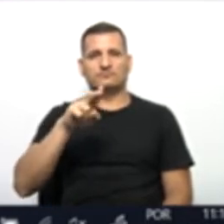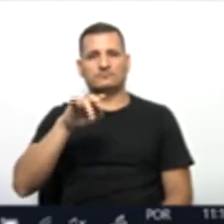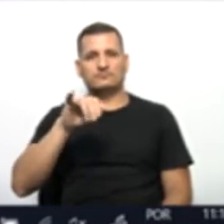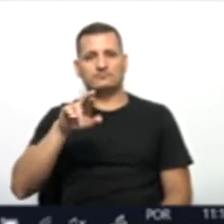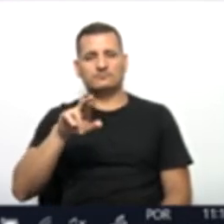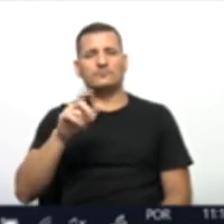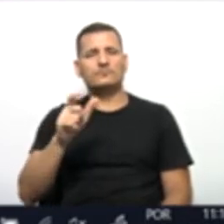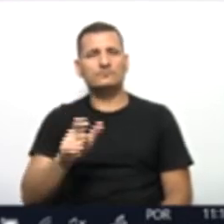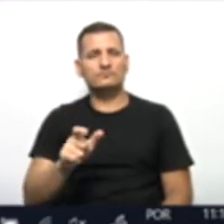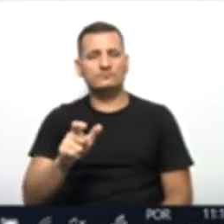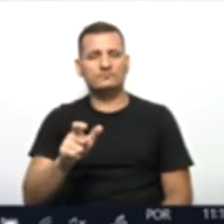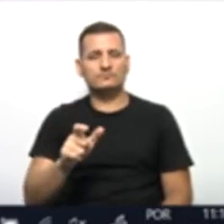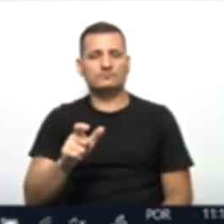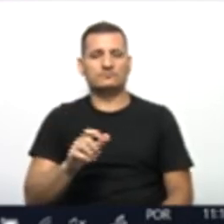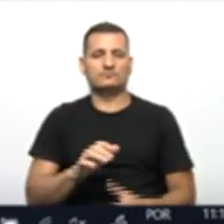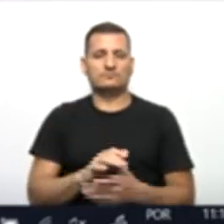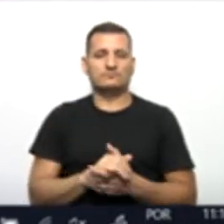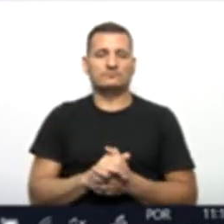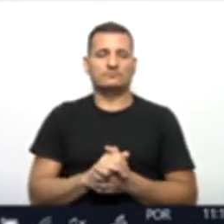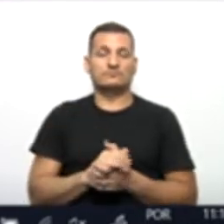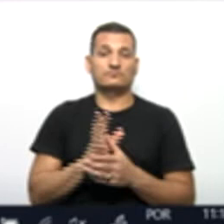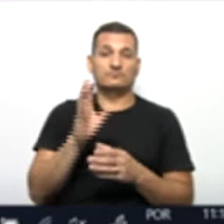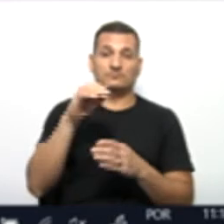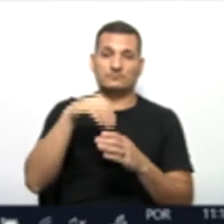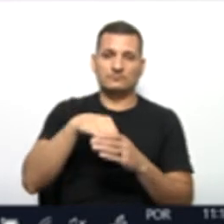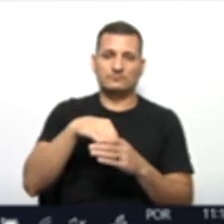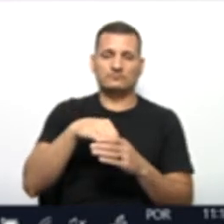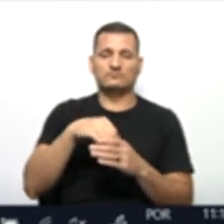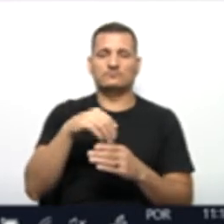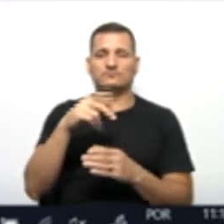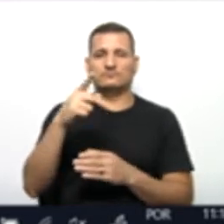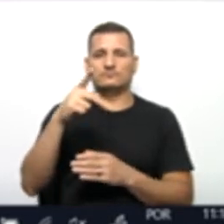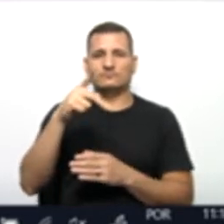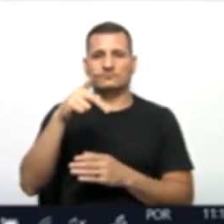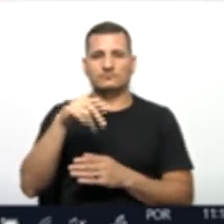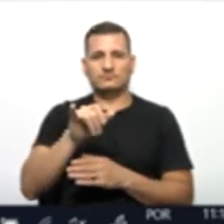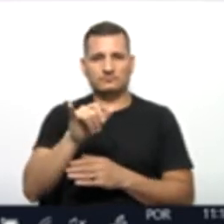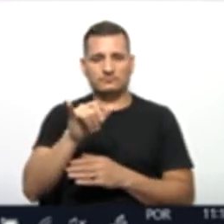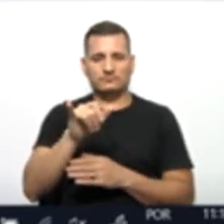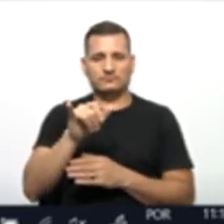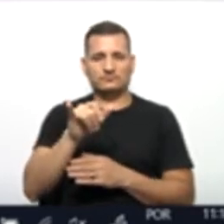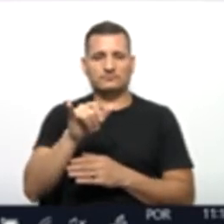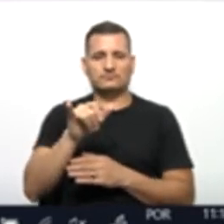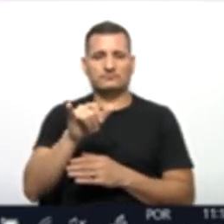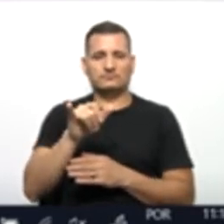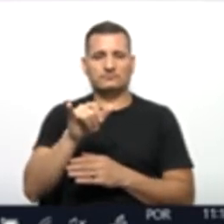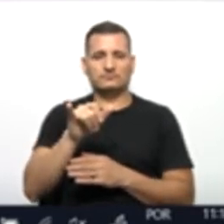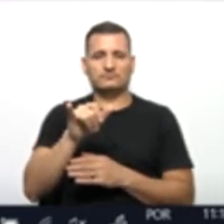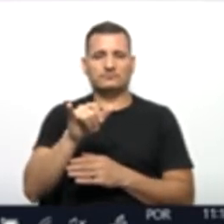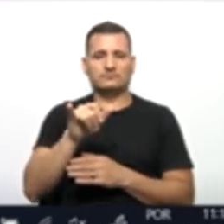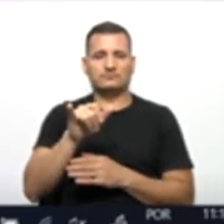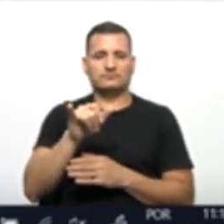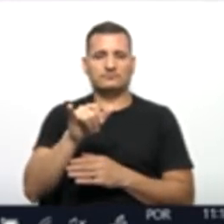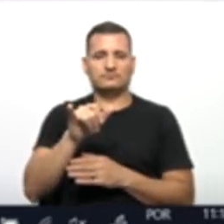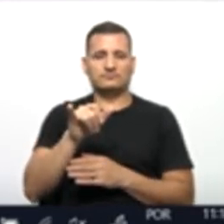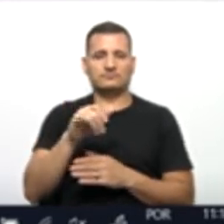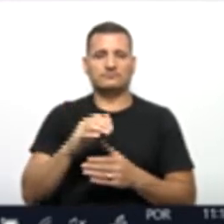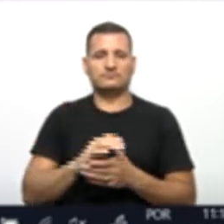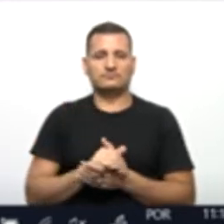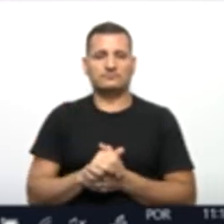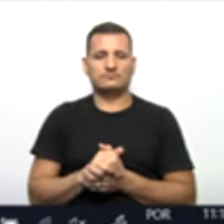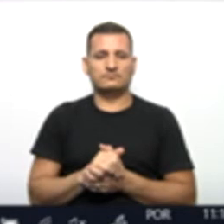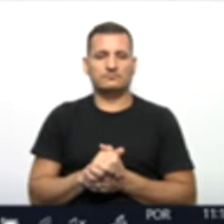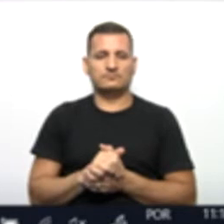é que eles vão estar dentro do arquivo ponto pai certo que é que nós vamos também olhados agora